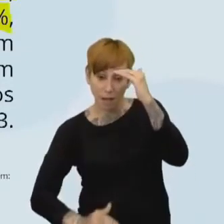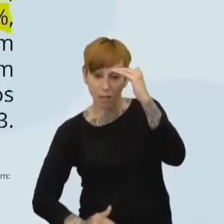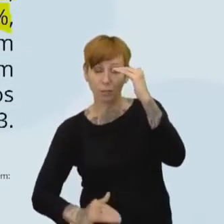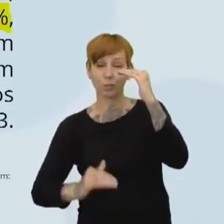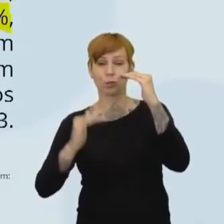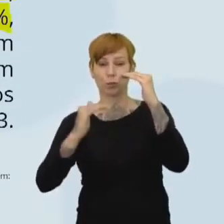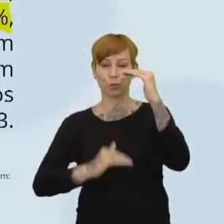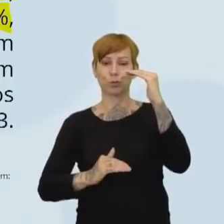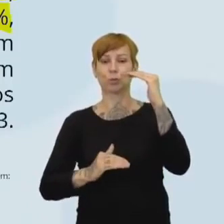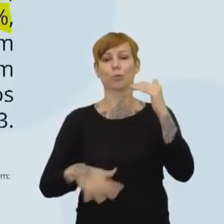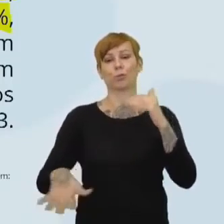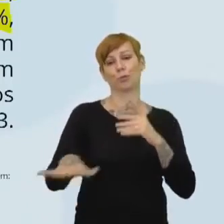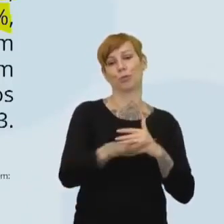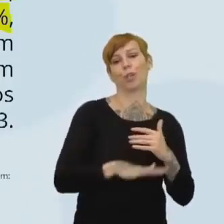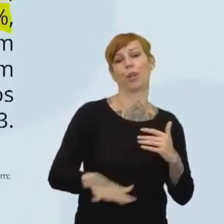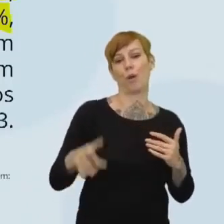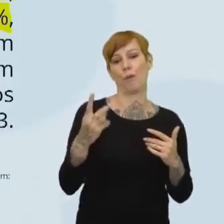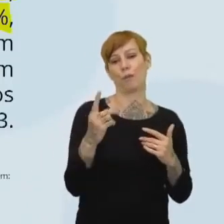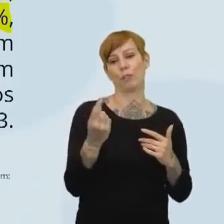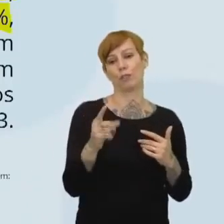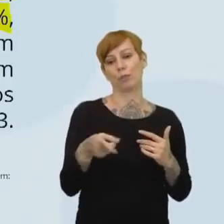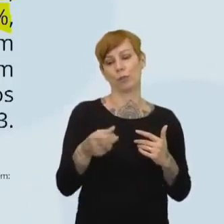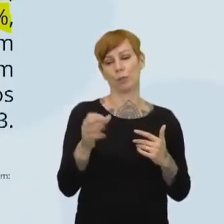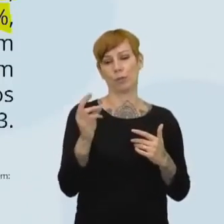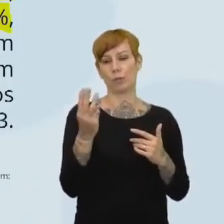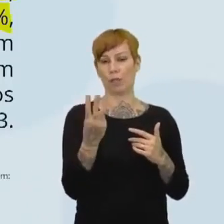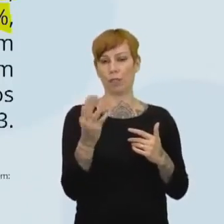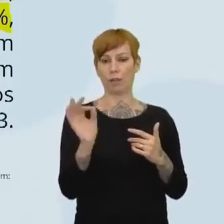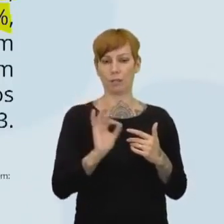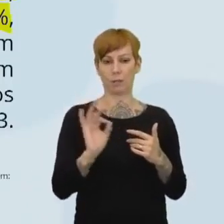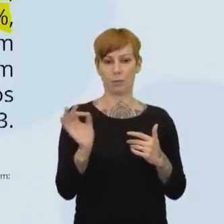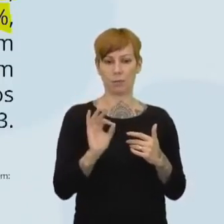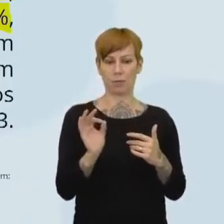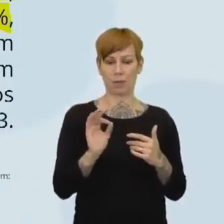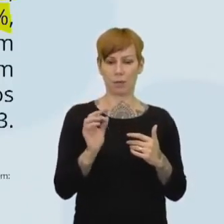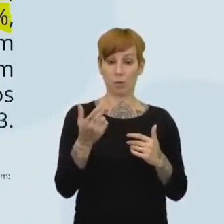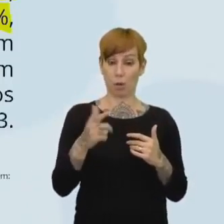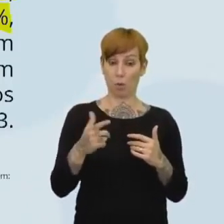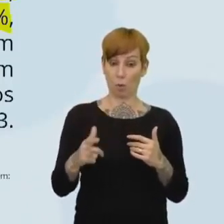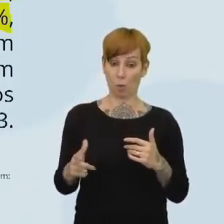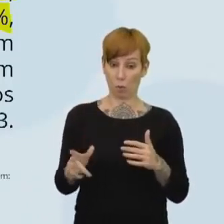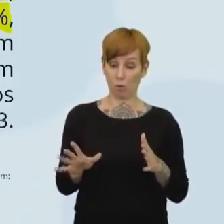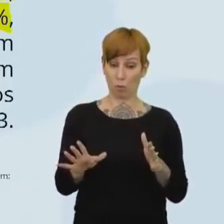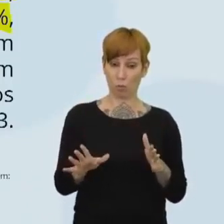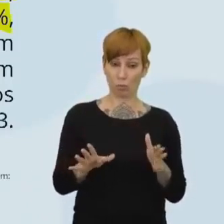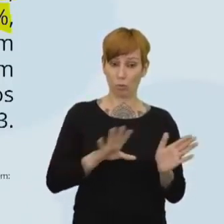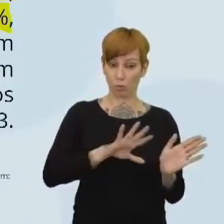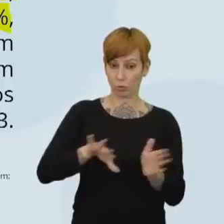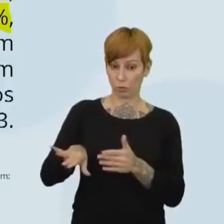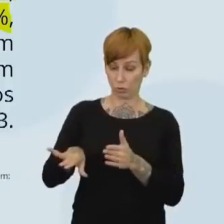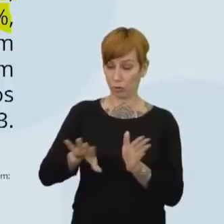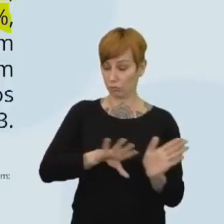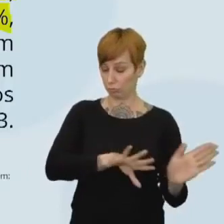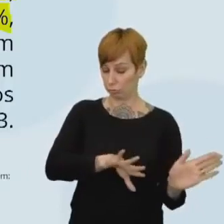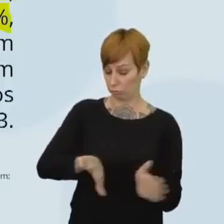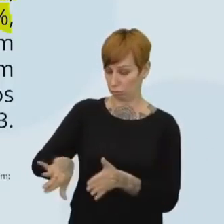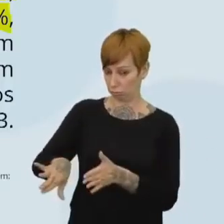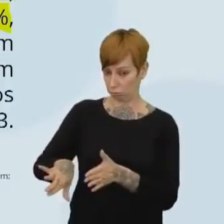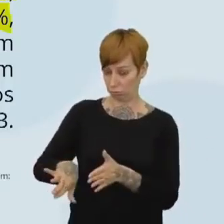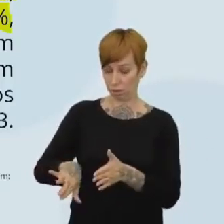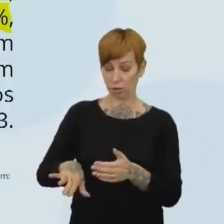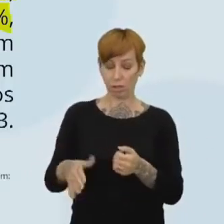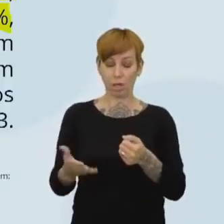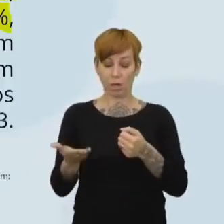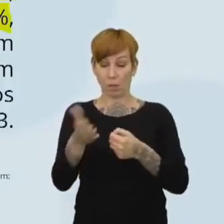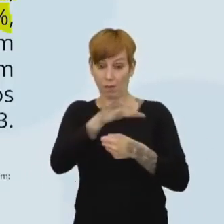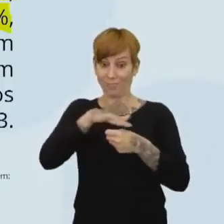dos 21,3%. Já entre os que tinham desempenho avançado, então a gente sai do abaixo do básico, aquele que não sabe o mínimo, e vai